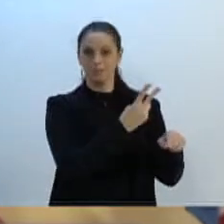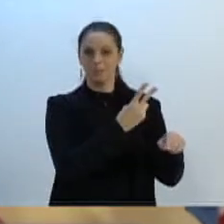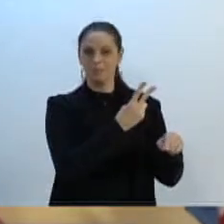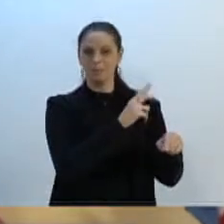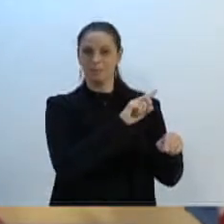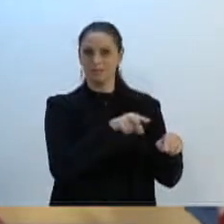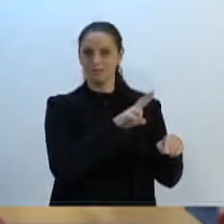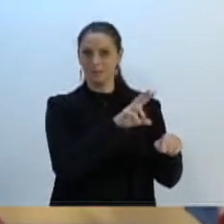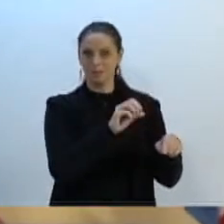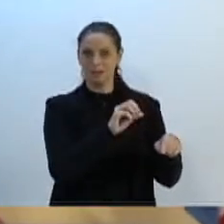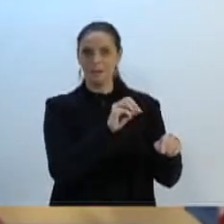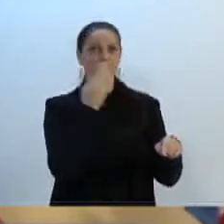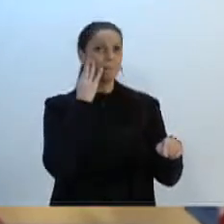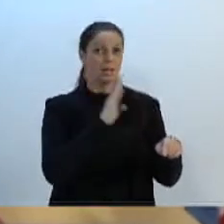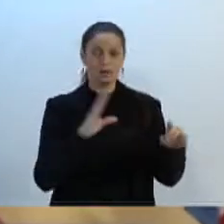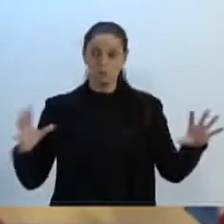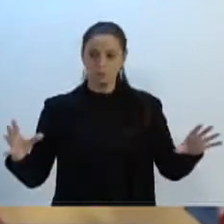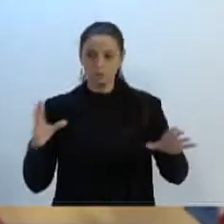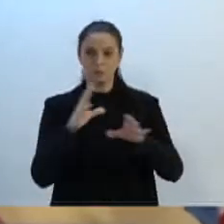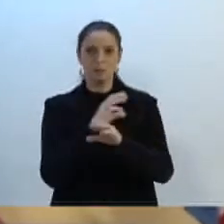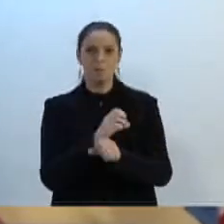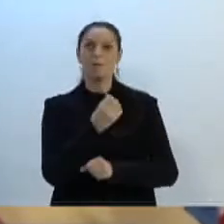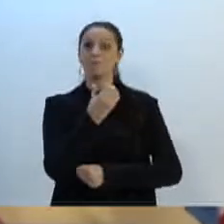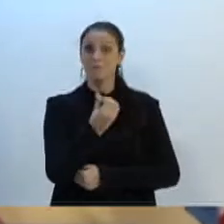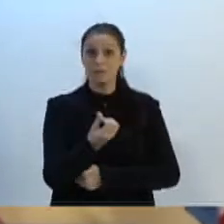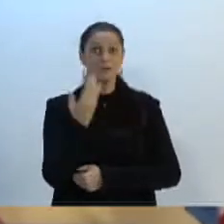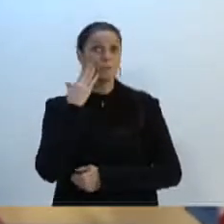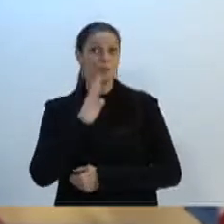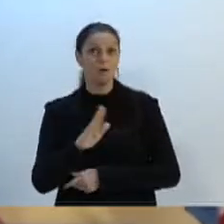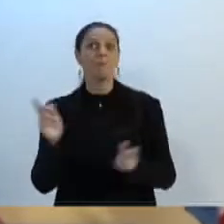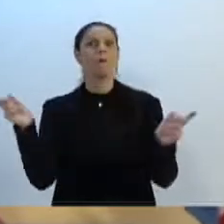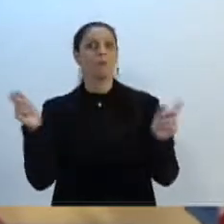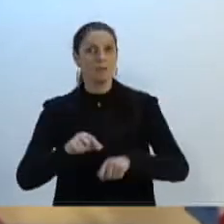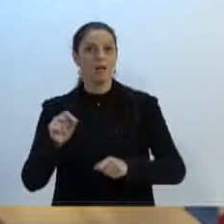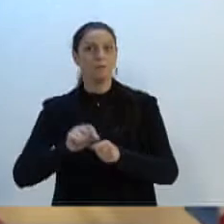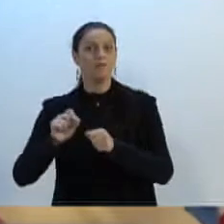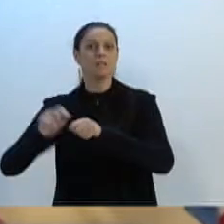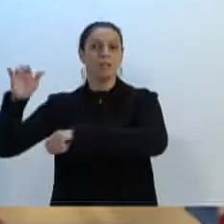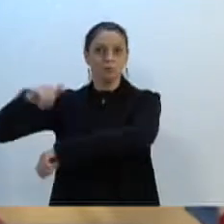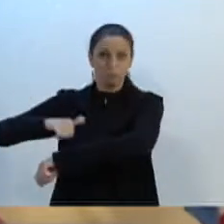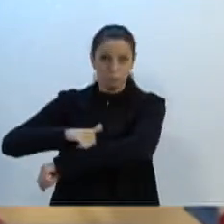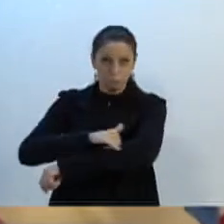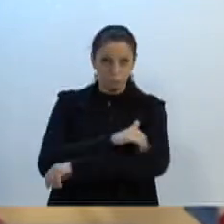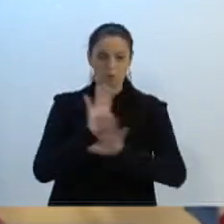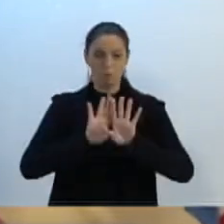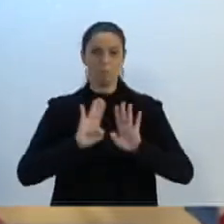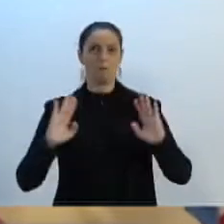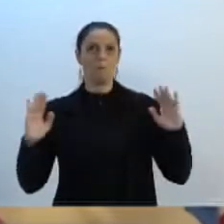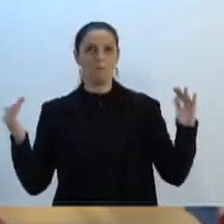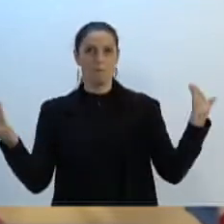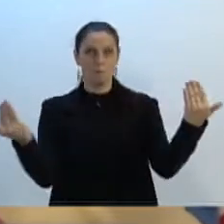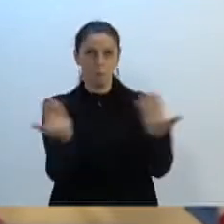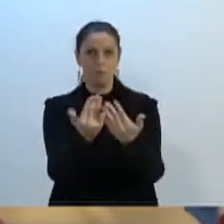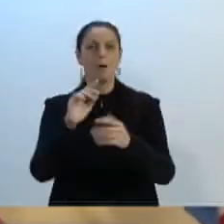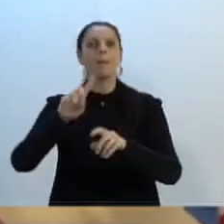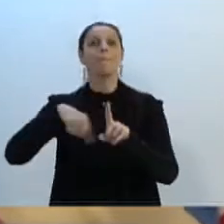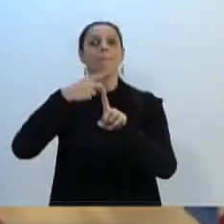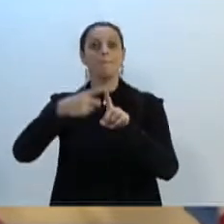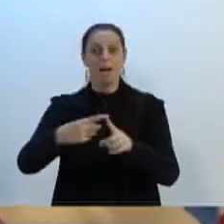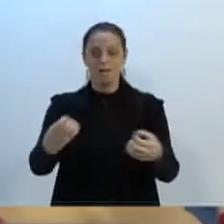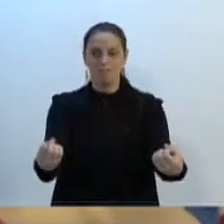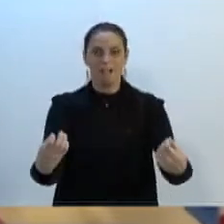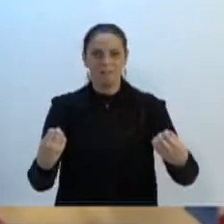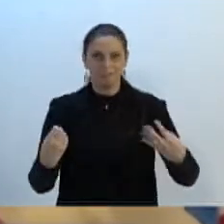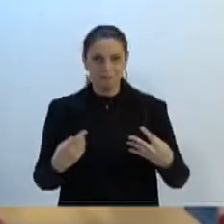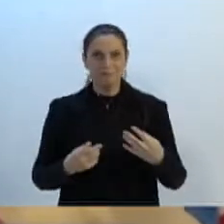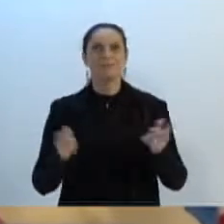o balizamento, o muramento e o recapeamento, que será importante para que a gente possa